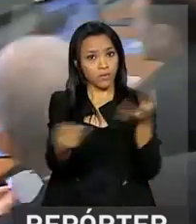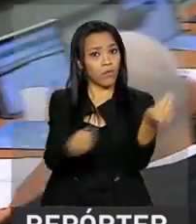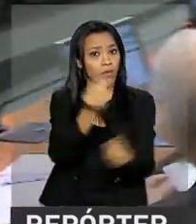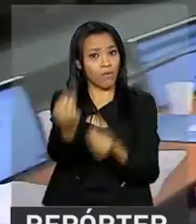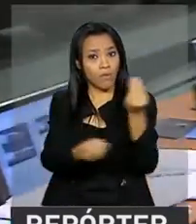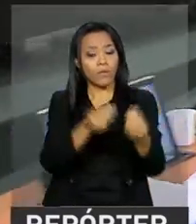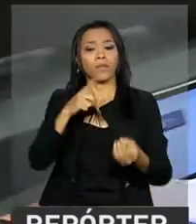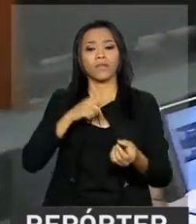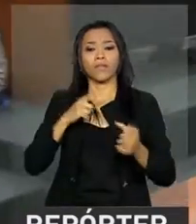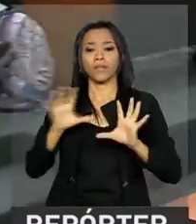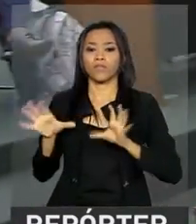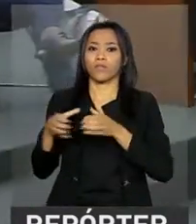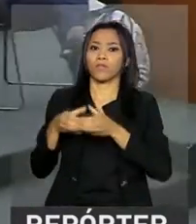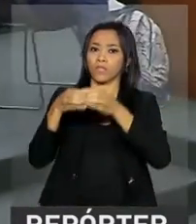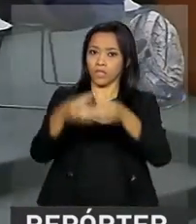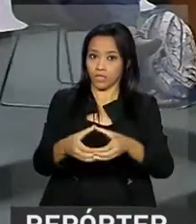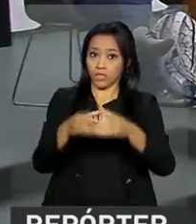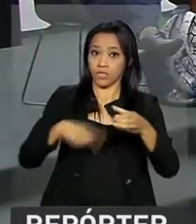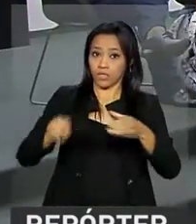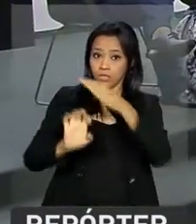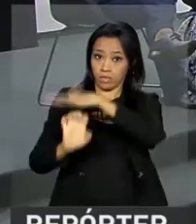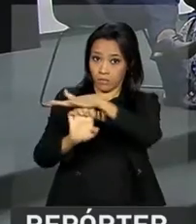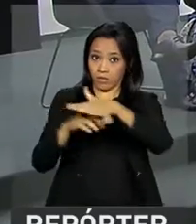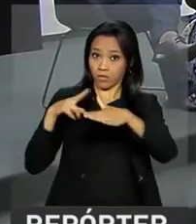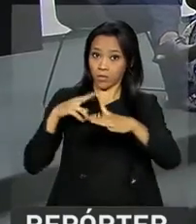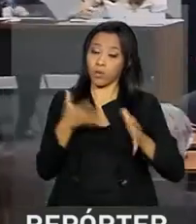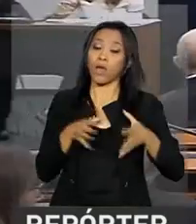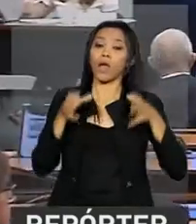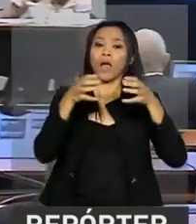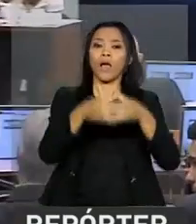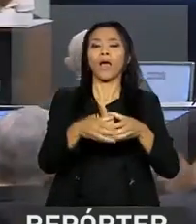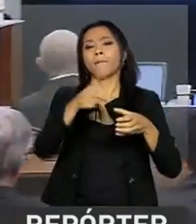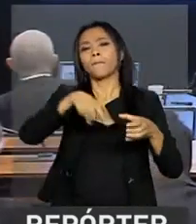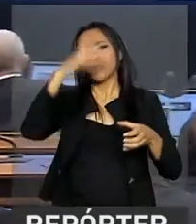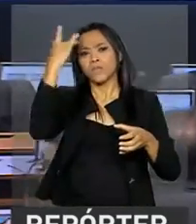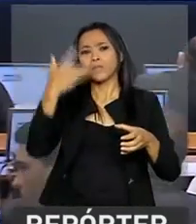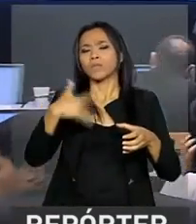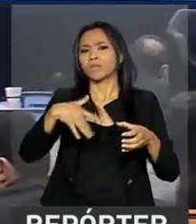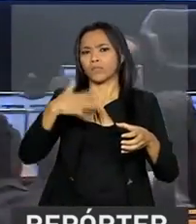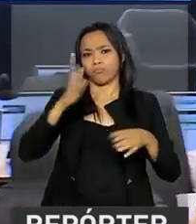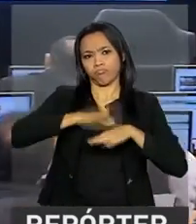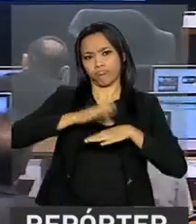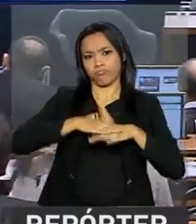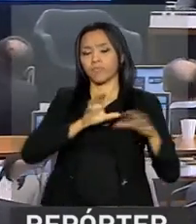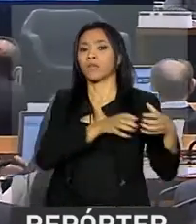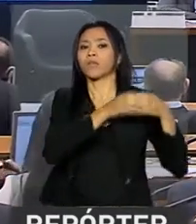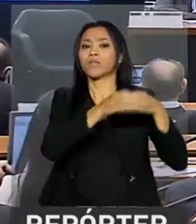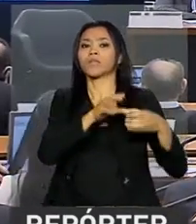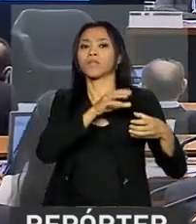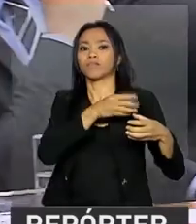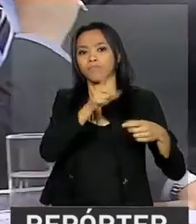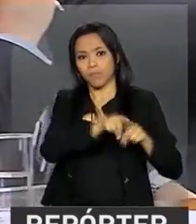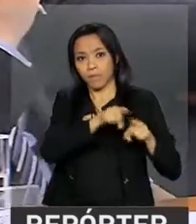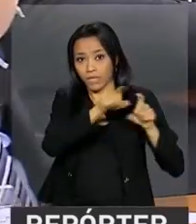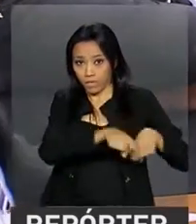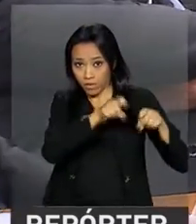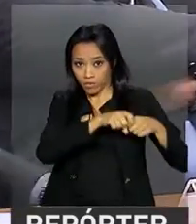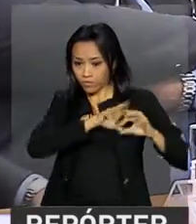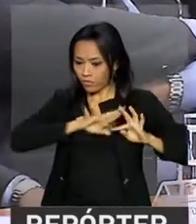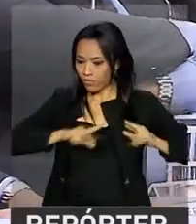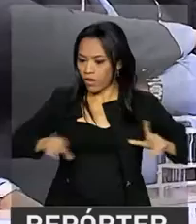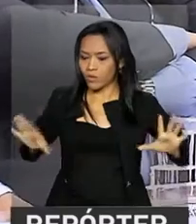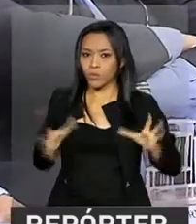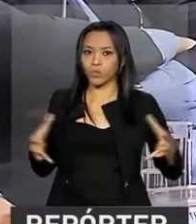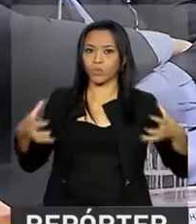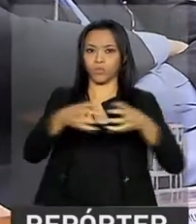por empregados da iniciativa privada autônomo contribuintes individuais e trabalhadores rurais entre os